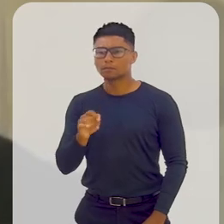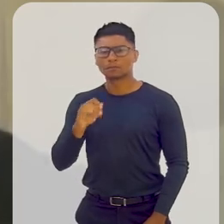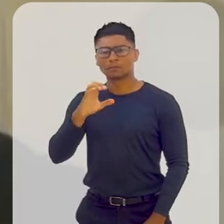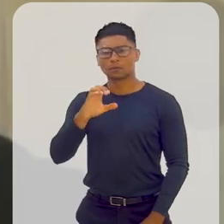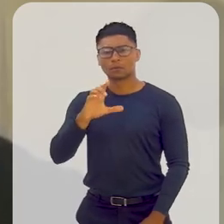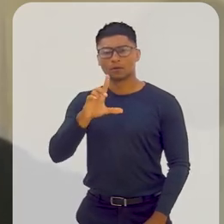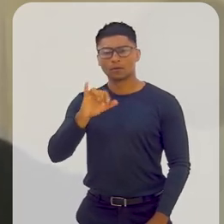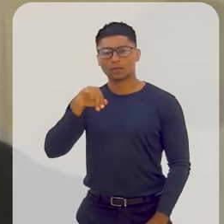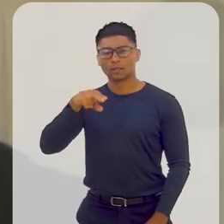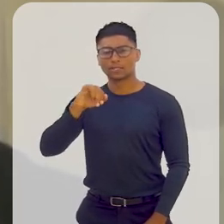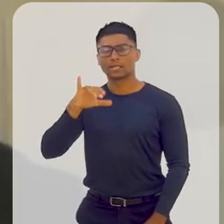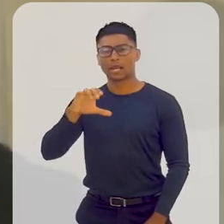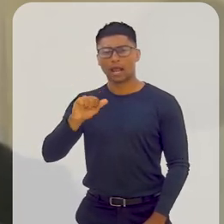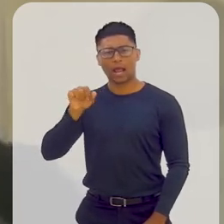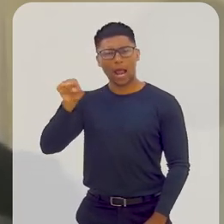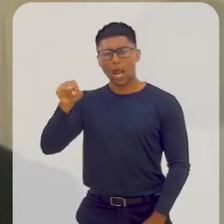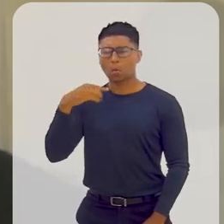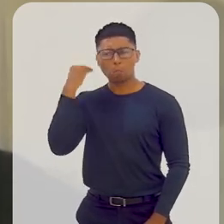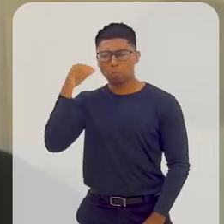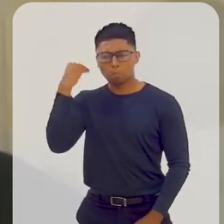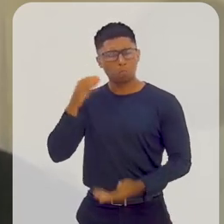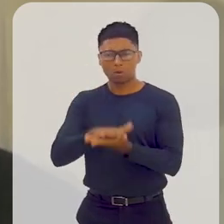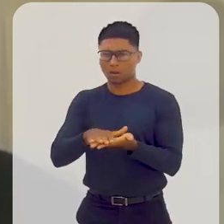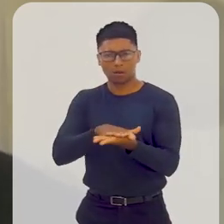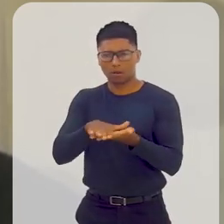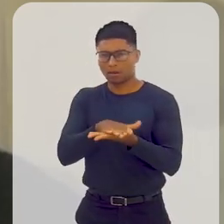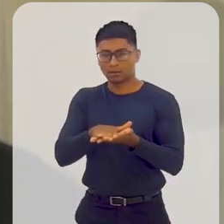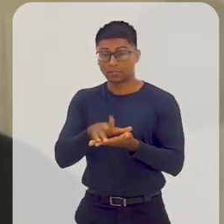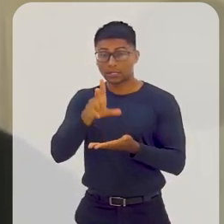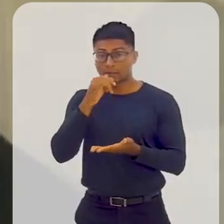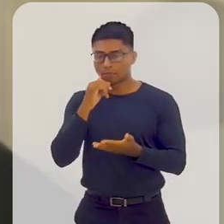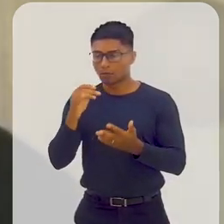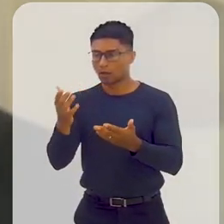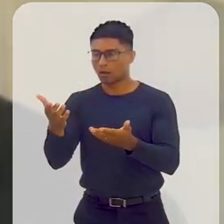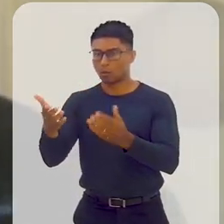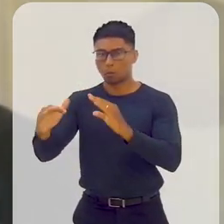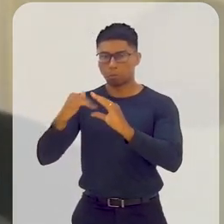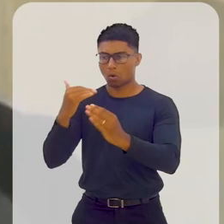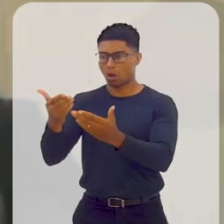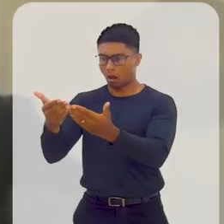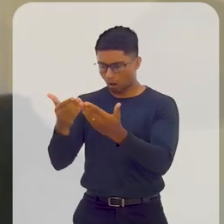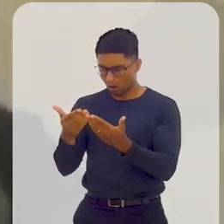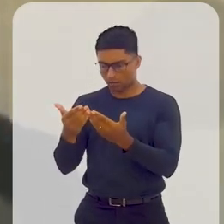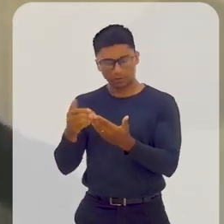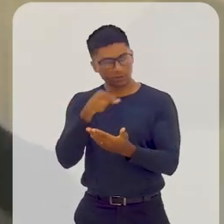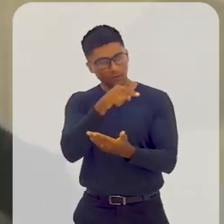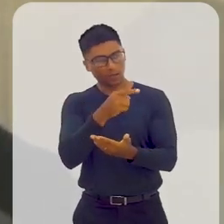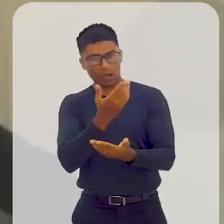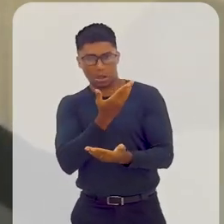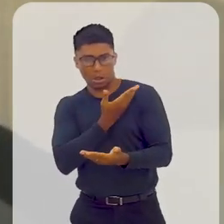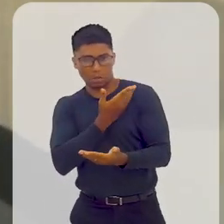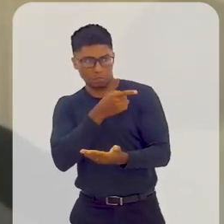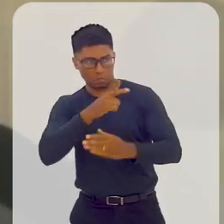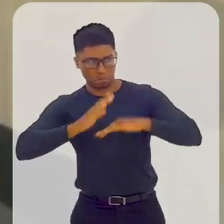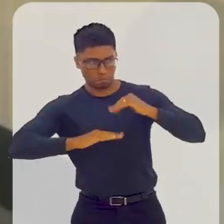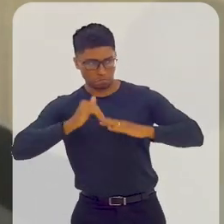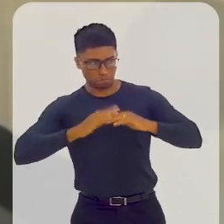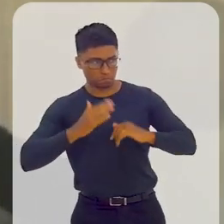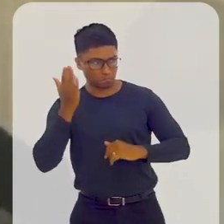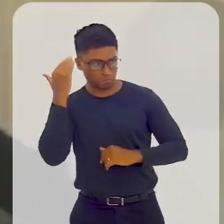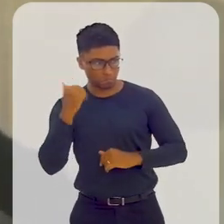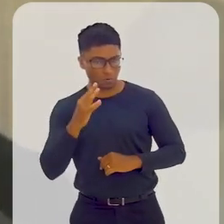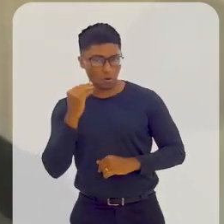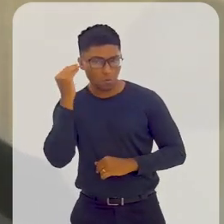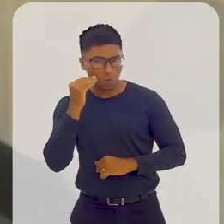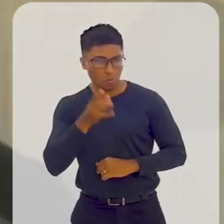sobre clínica, eu nunca fiz clínica. E essas demandas a gente coloca para os colegas competentes da área, né, para